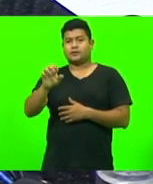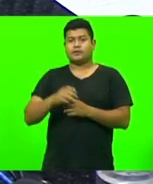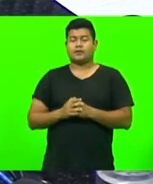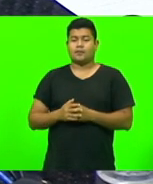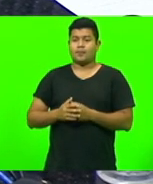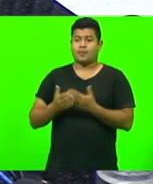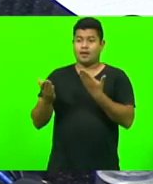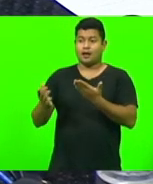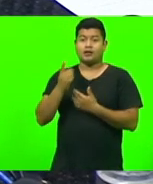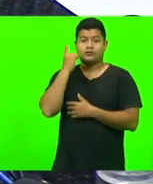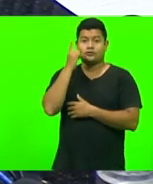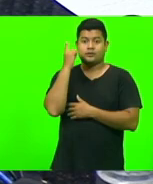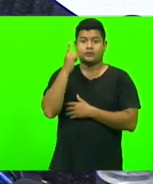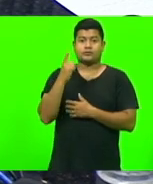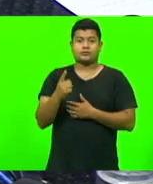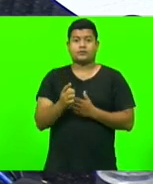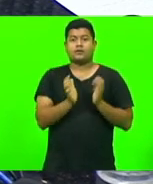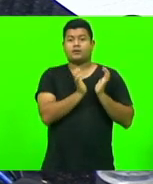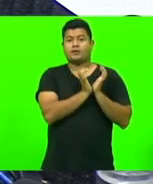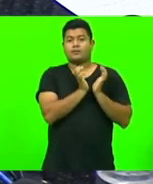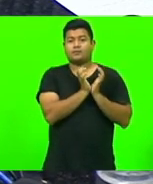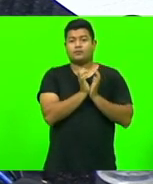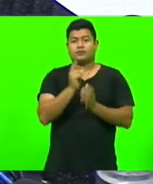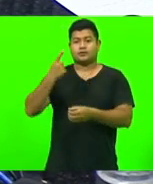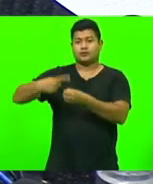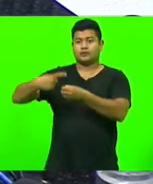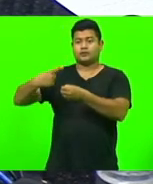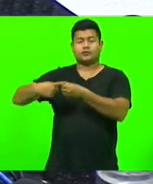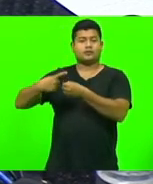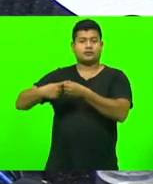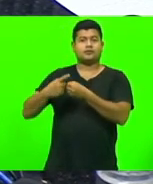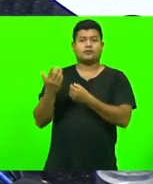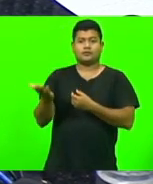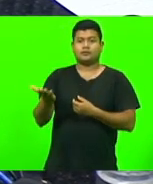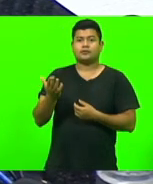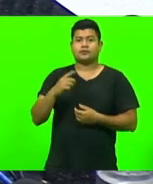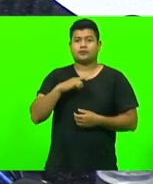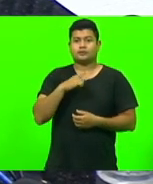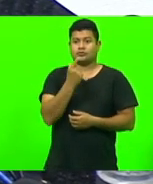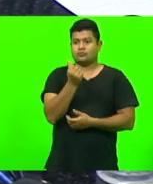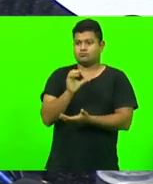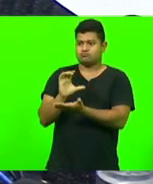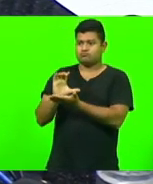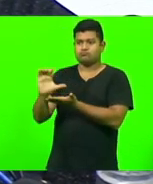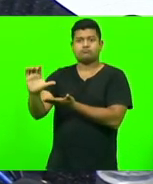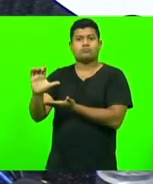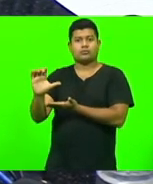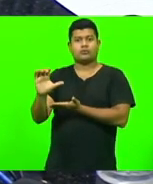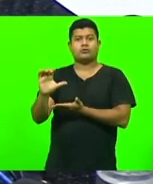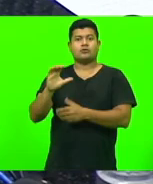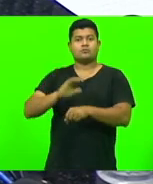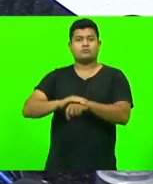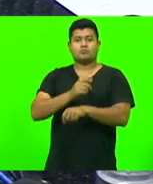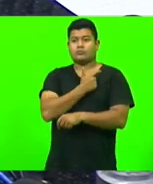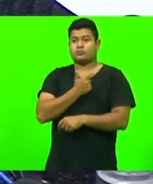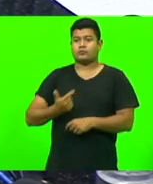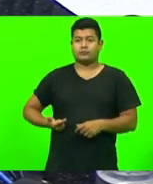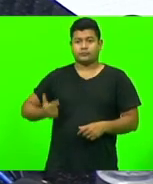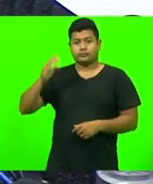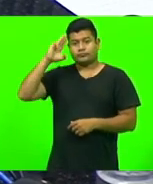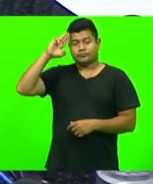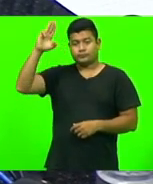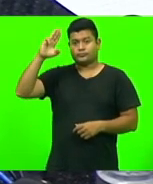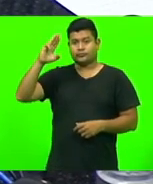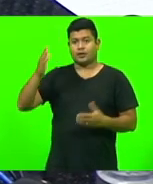diretora da PAI, lá da cidade José Boatê, onde foi contemplada com um valor significativo do governador do Carlos Moisés